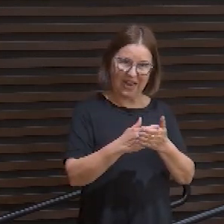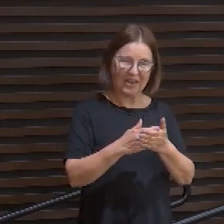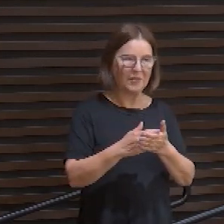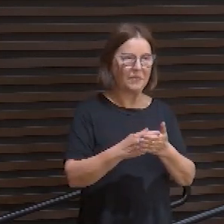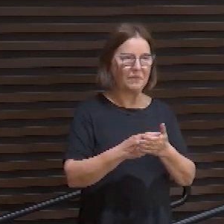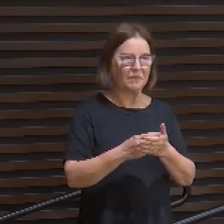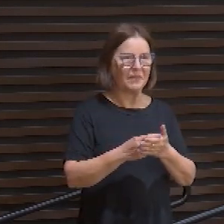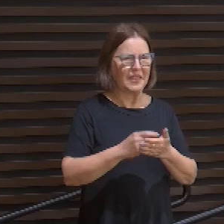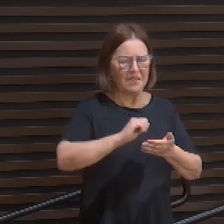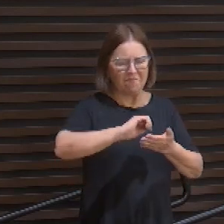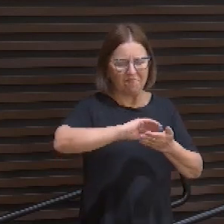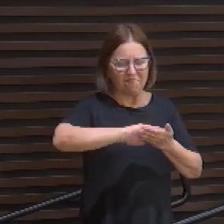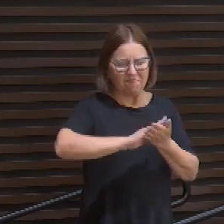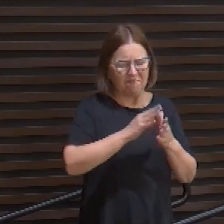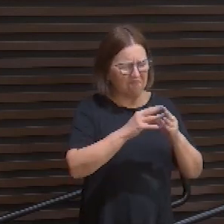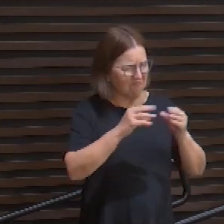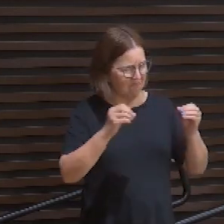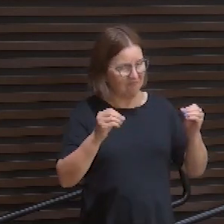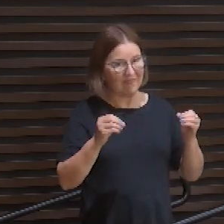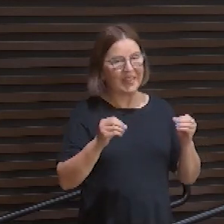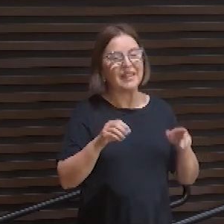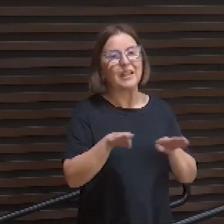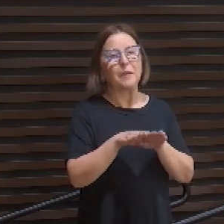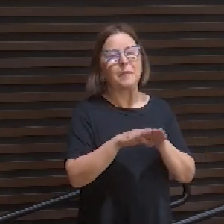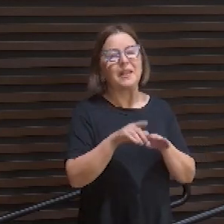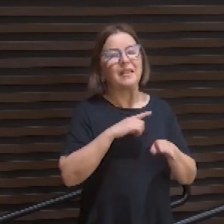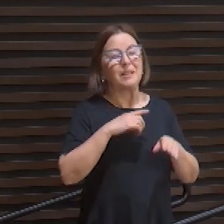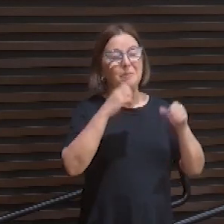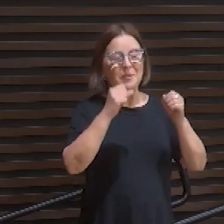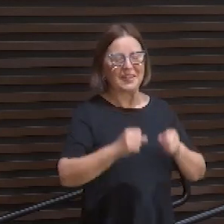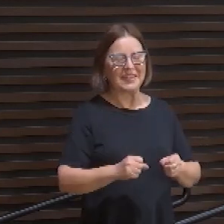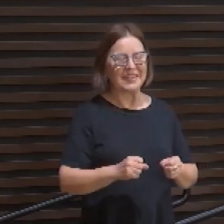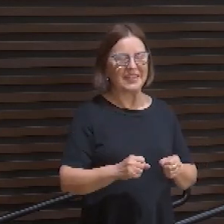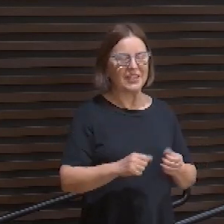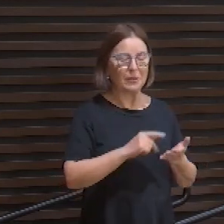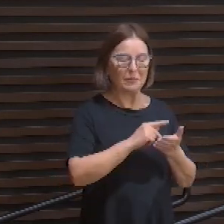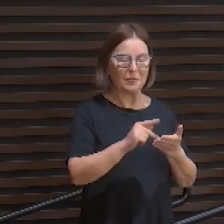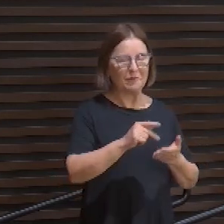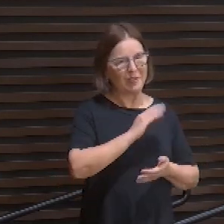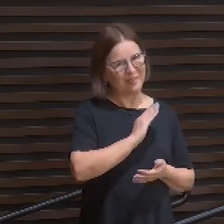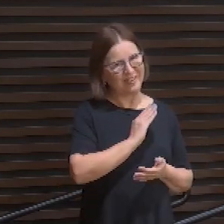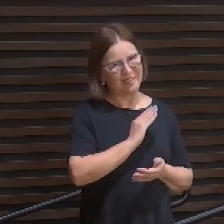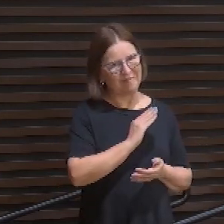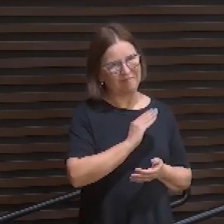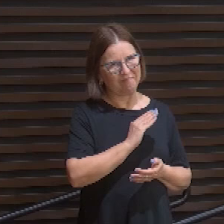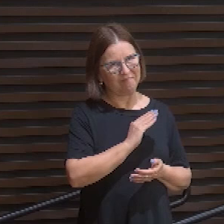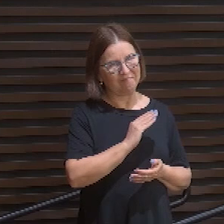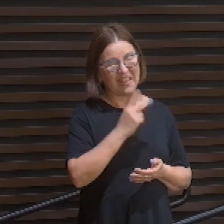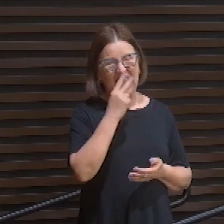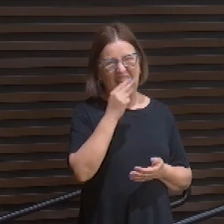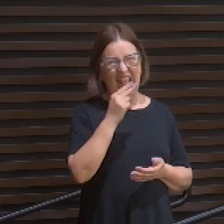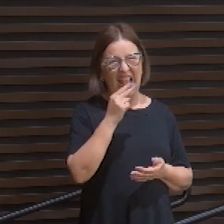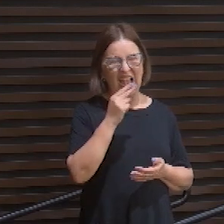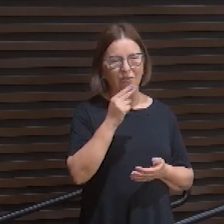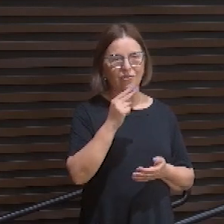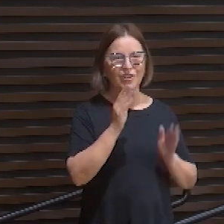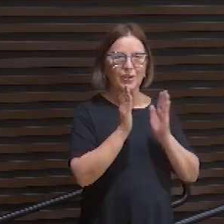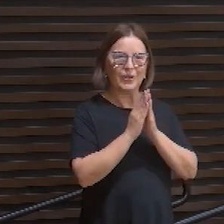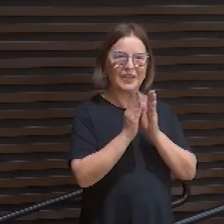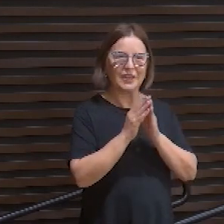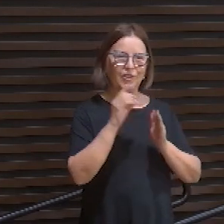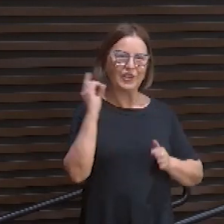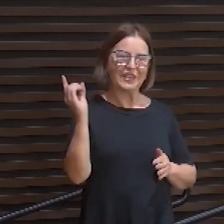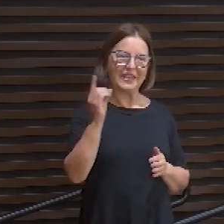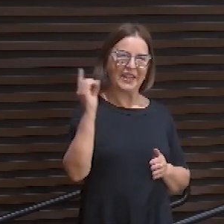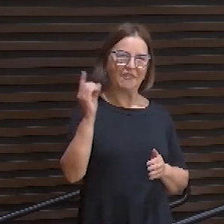como também o poder de purificar o coração. Talvez a oração de Davi, lá atrás no Salmo